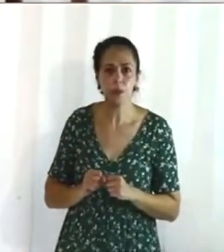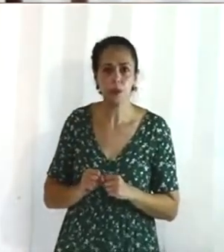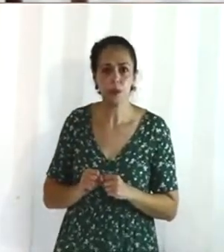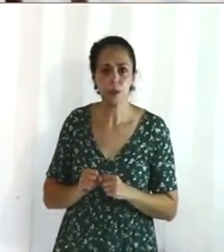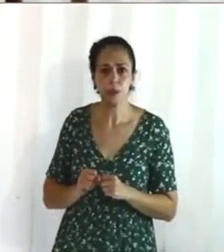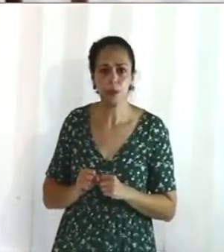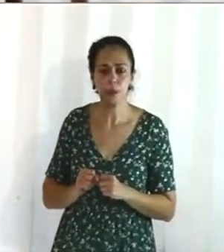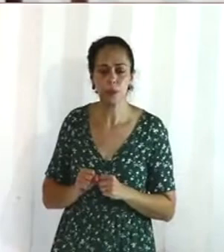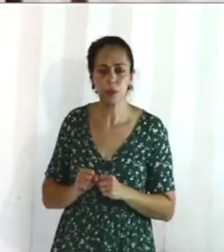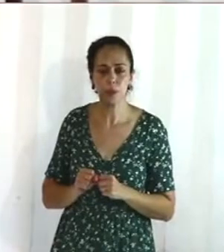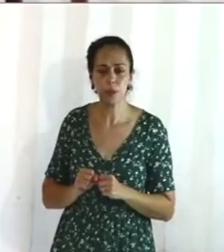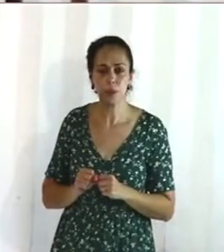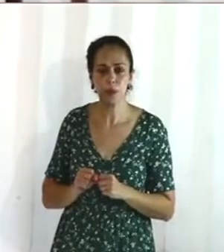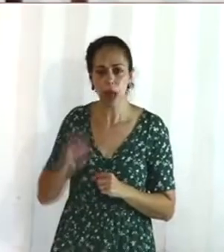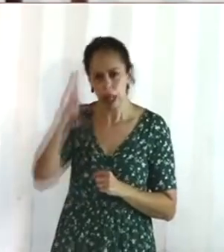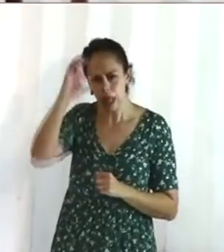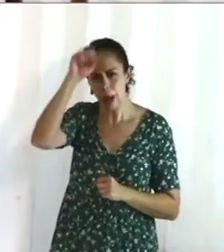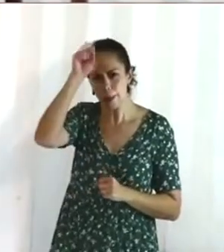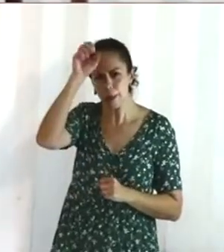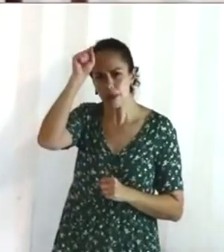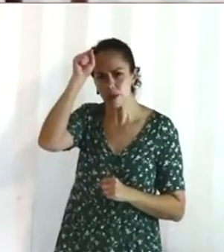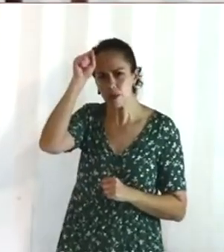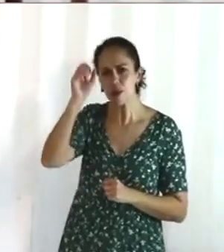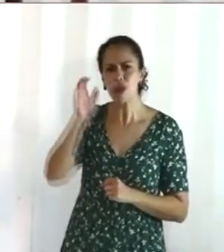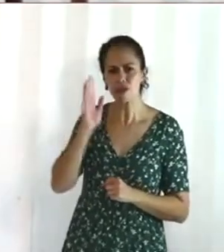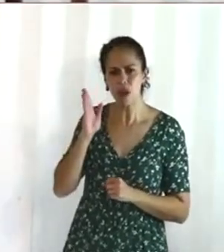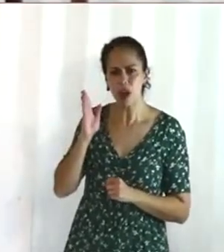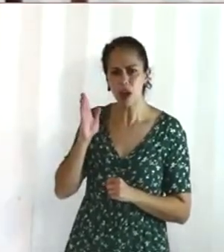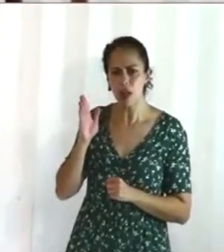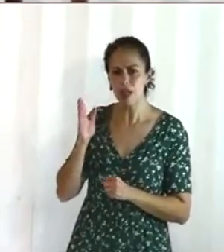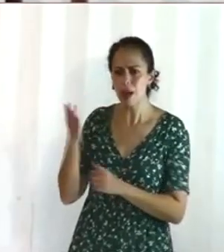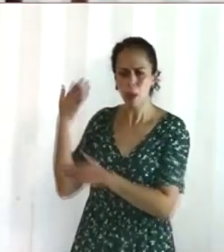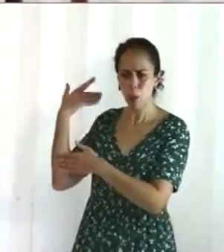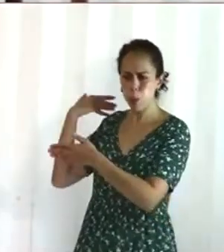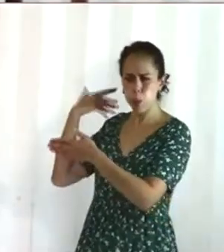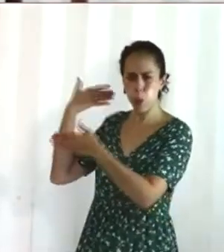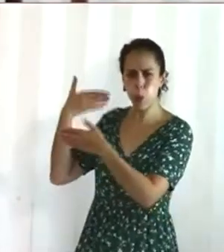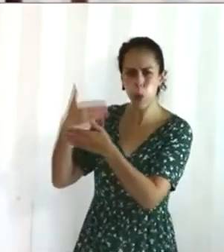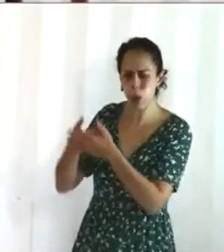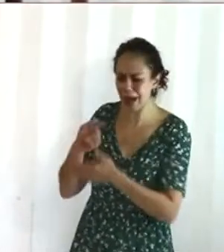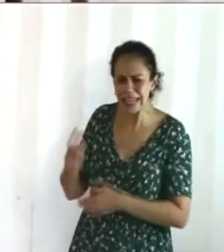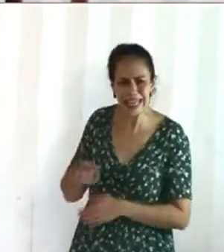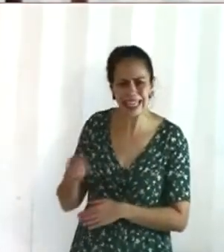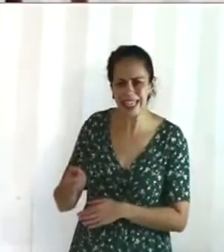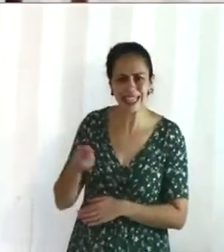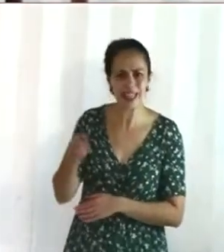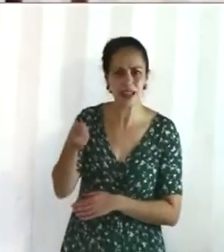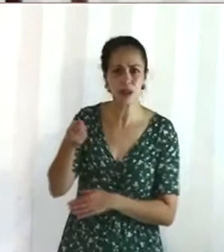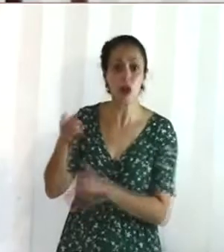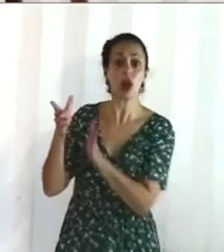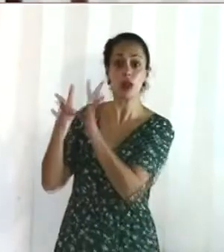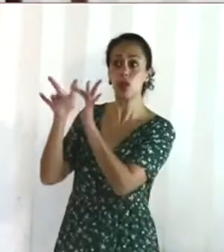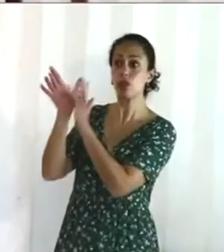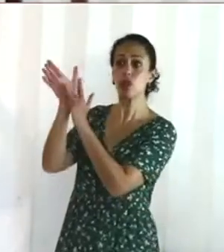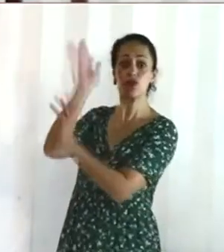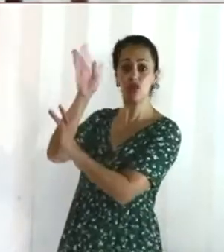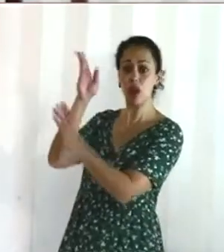no princípio era o verbo, e o verbo estava com Deus, e o verbo era Deus. Depois do versículo 14, o verbo